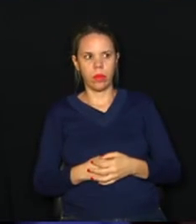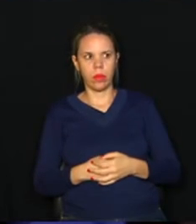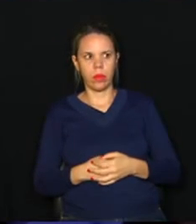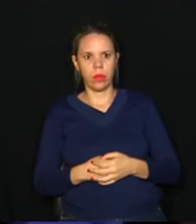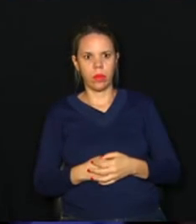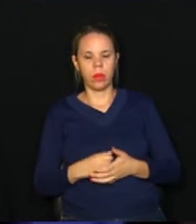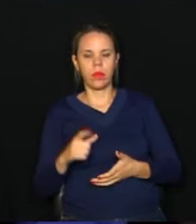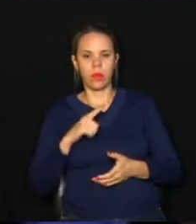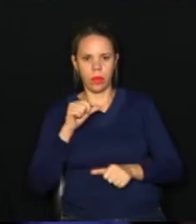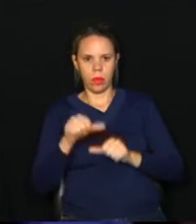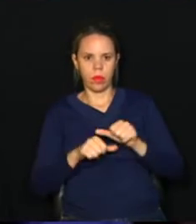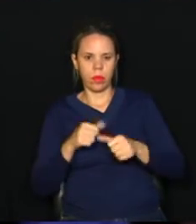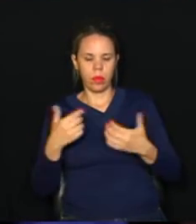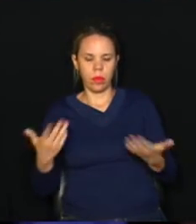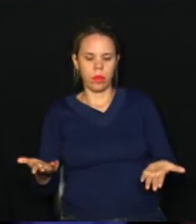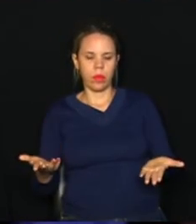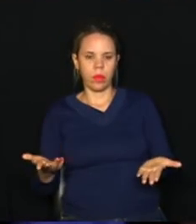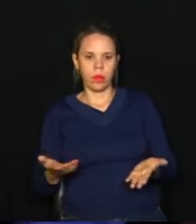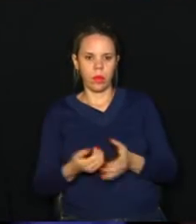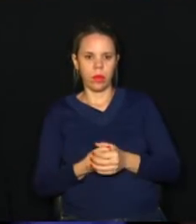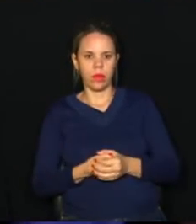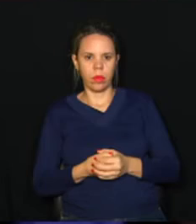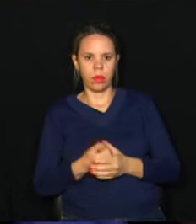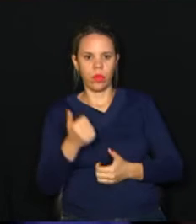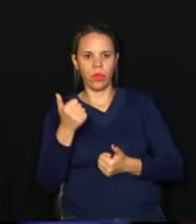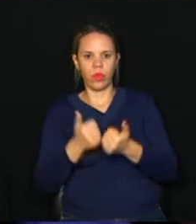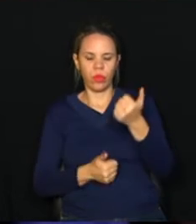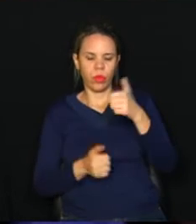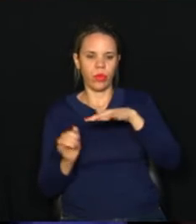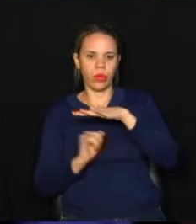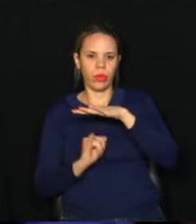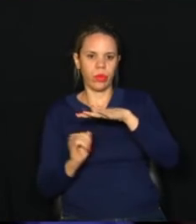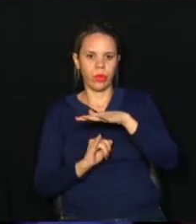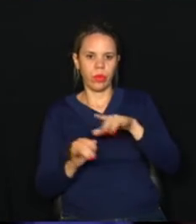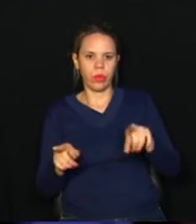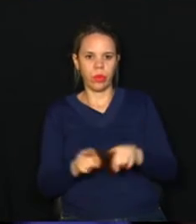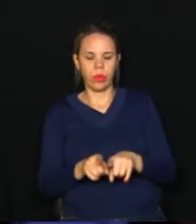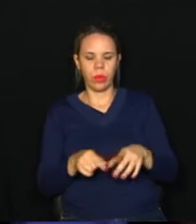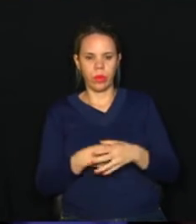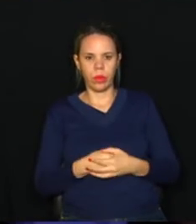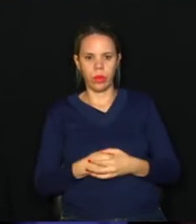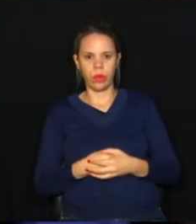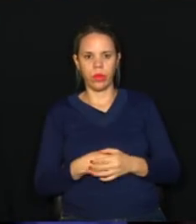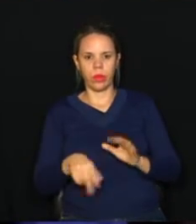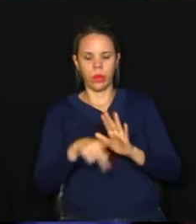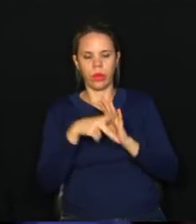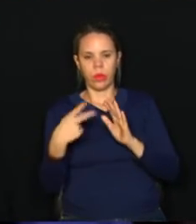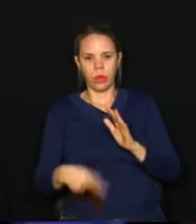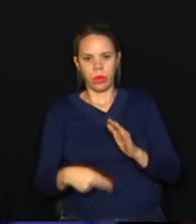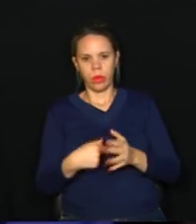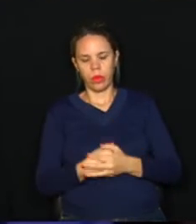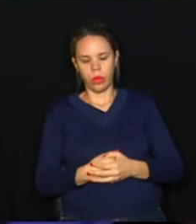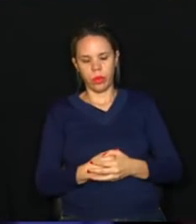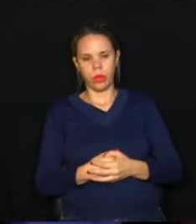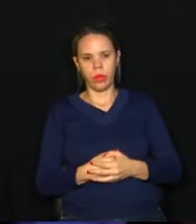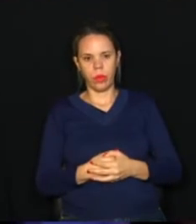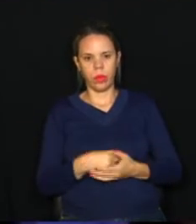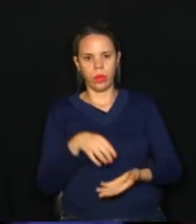Houve algumas mudanças nas diretorias dos institutos também, da própria